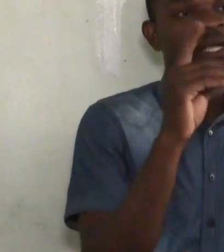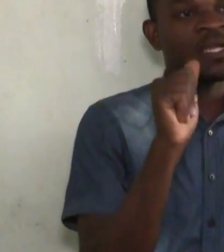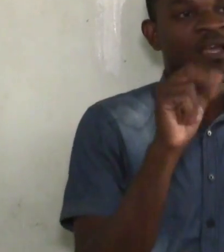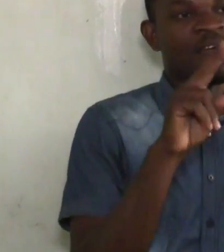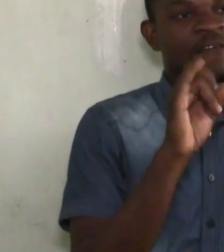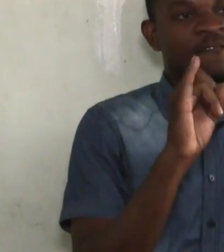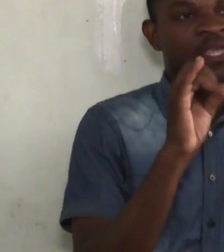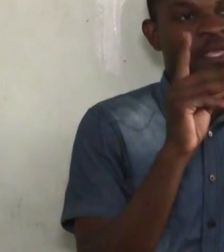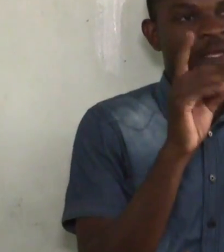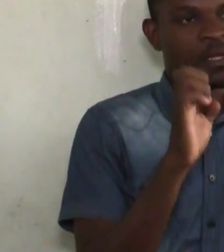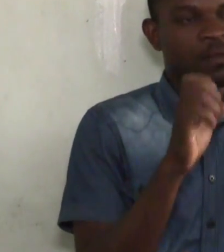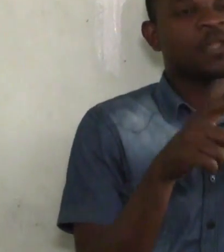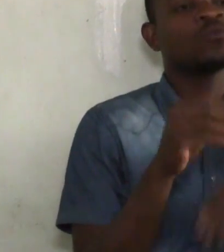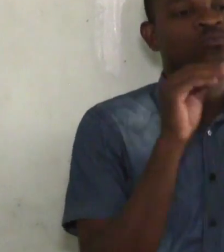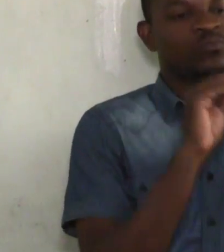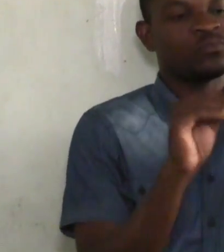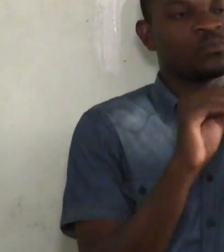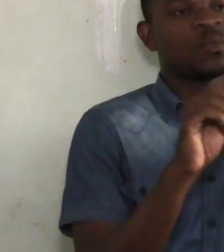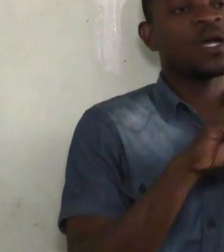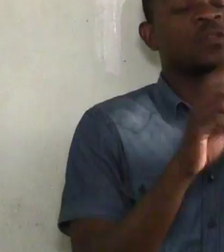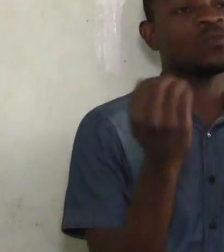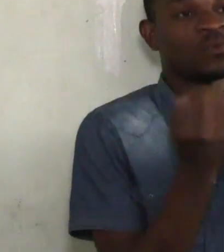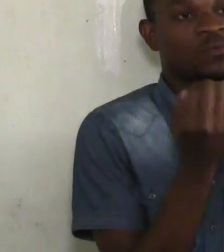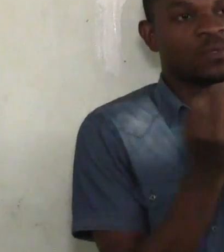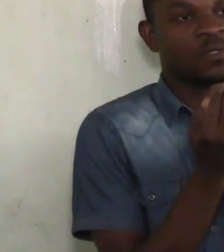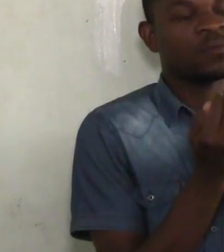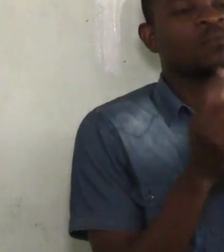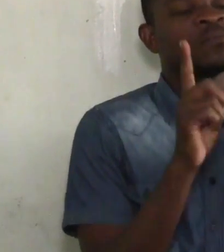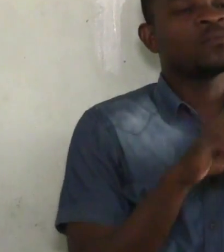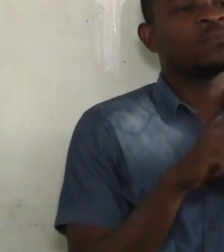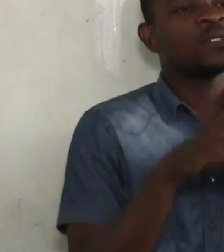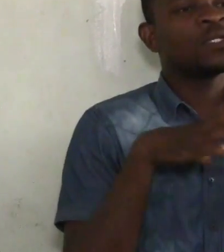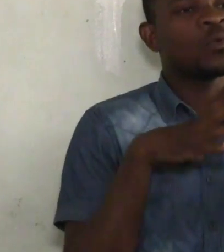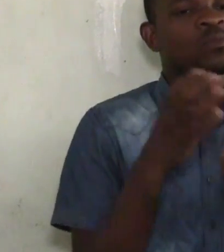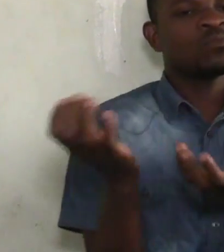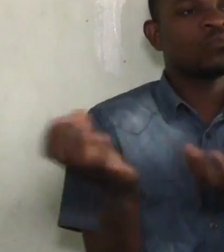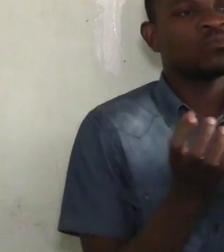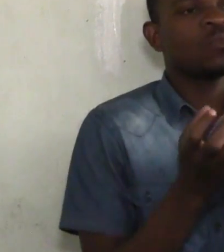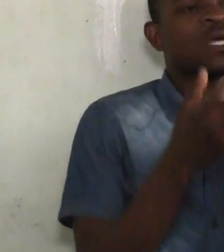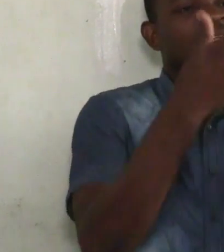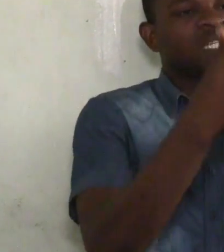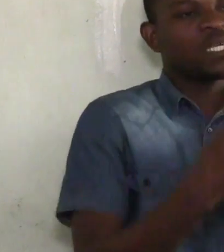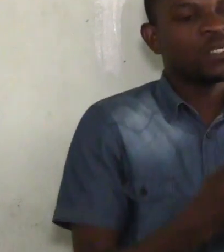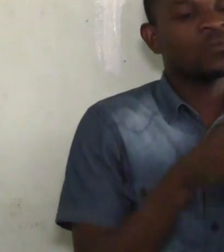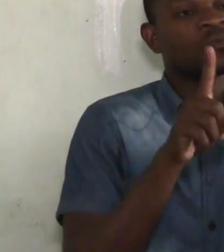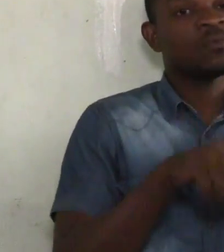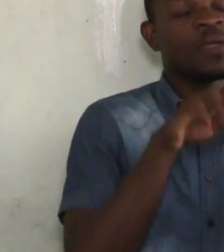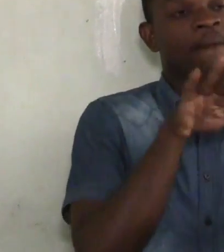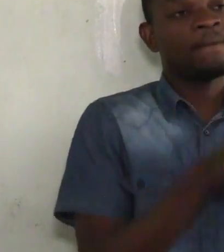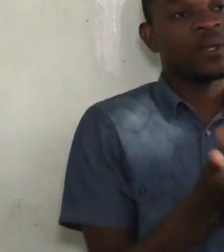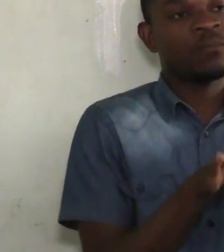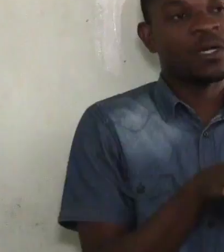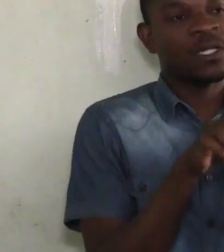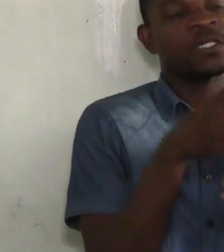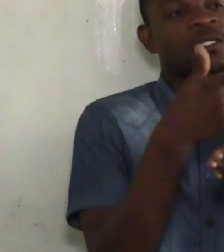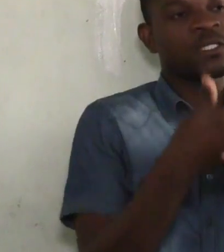senador, ele tem trazido os textos, ele que prepara os textos